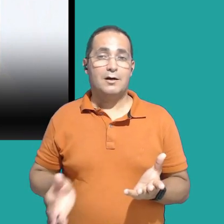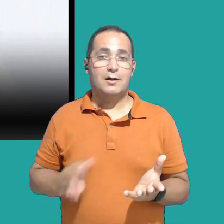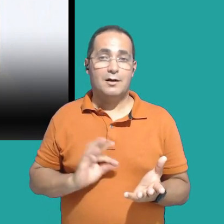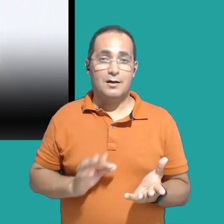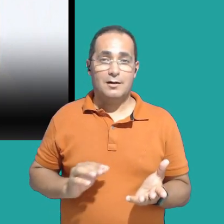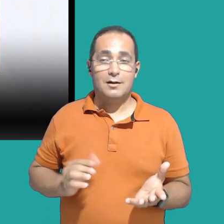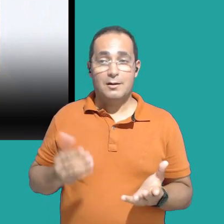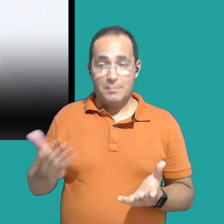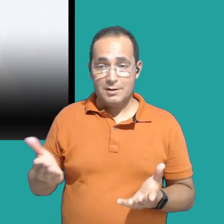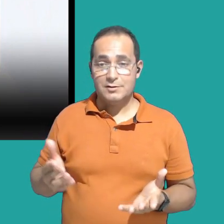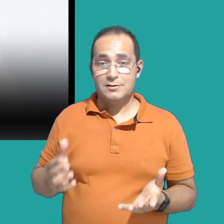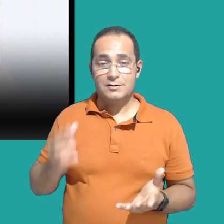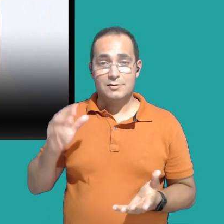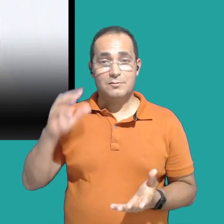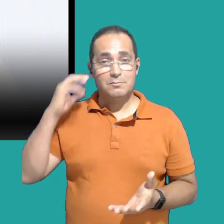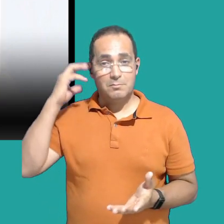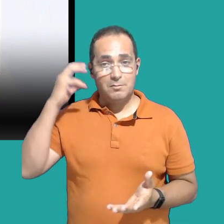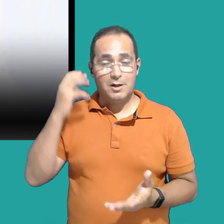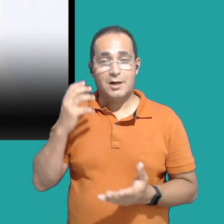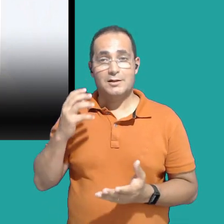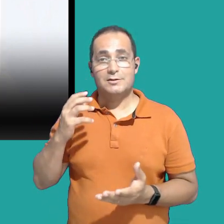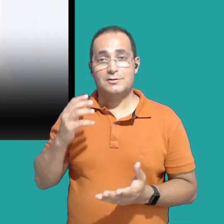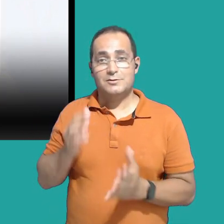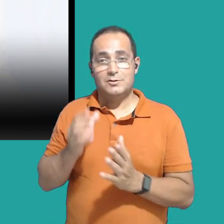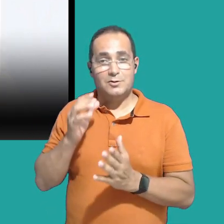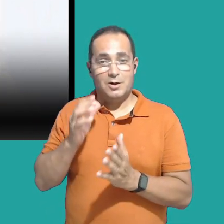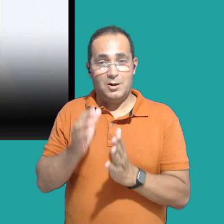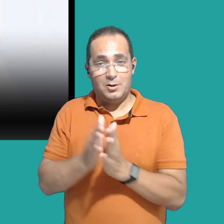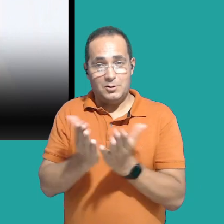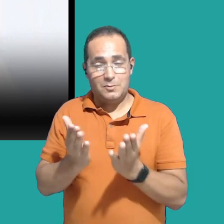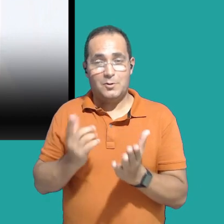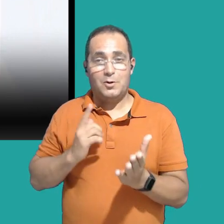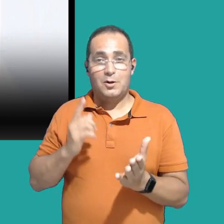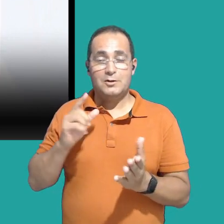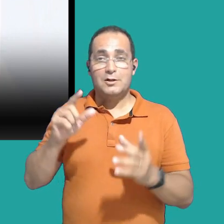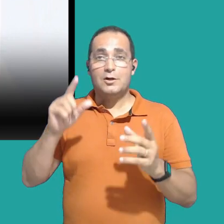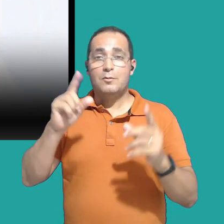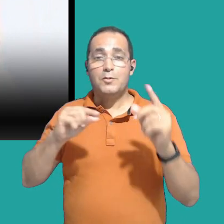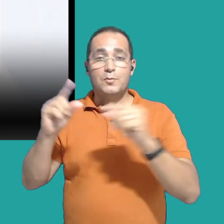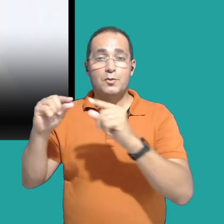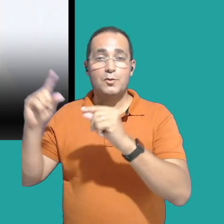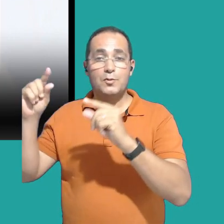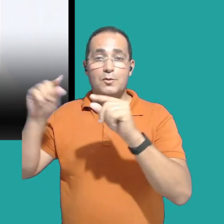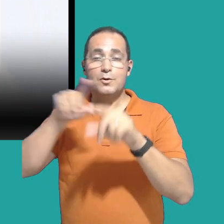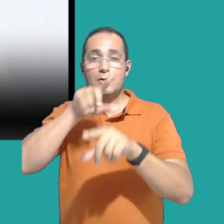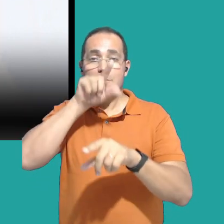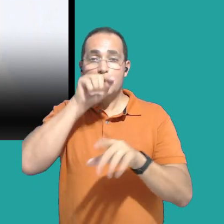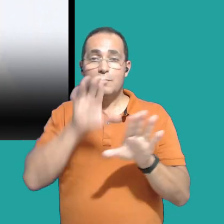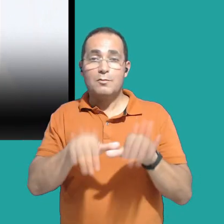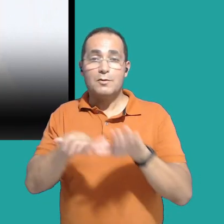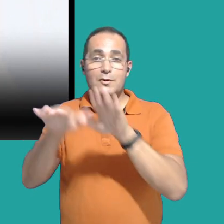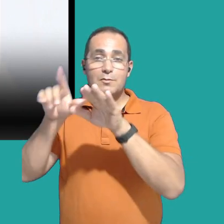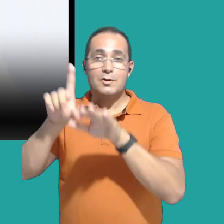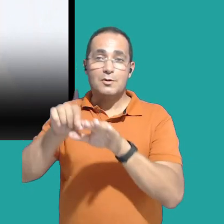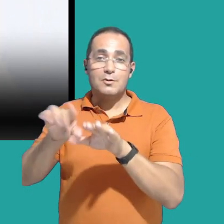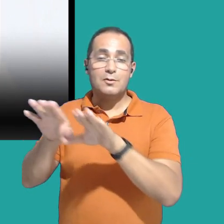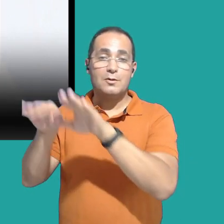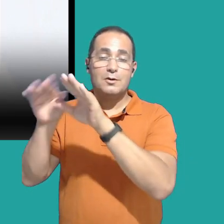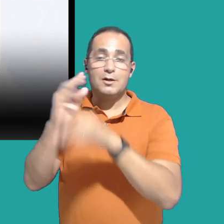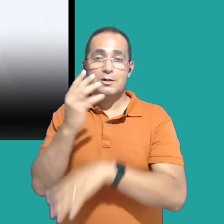você pode escutar o barulhinho da O página. audiobook é isso, o pessoal coloca o barulhinho, coloca outros efeitos, coloca som de pássaro quando